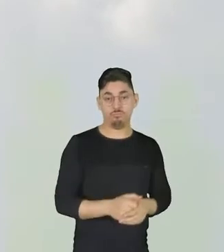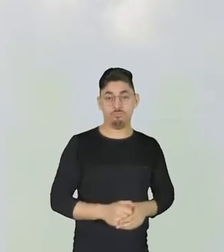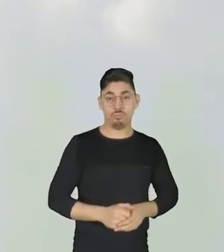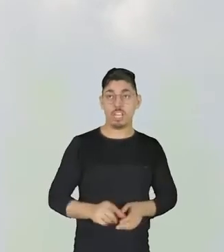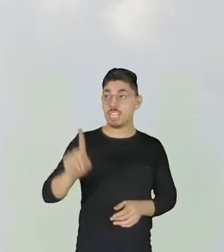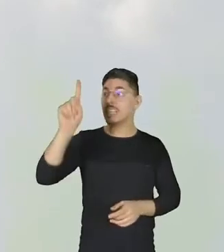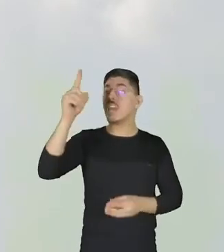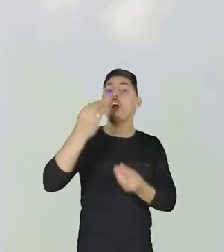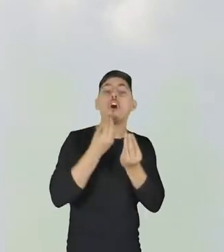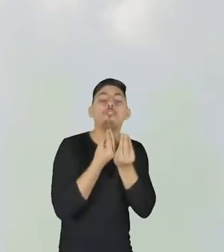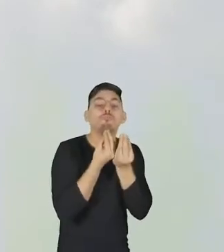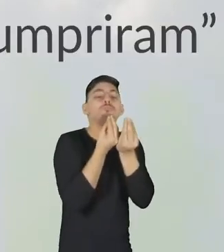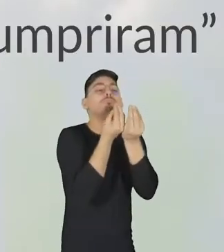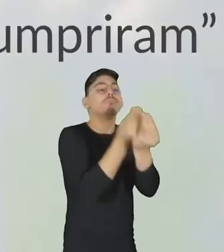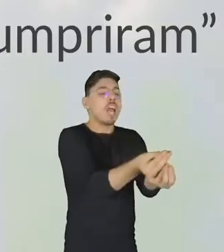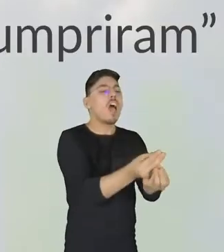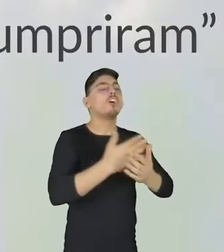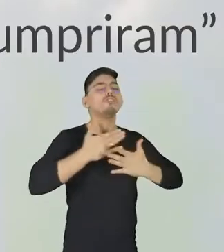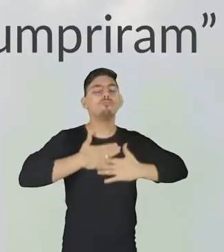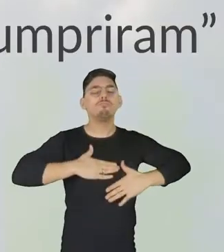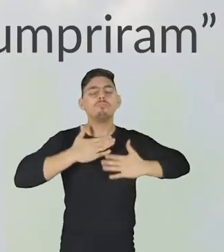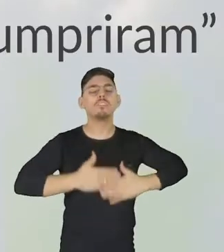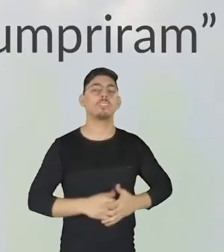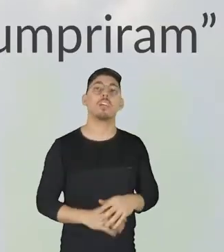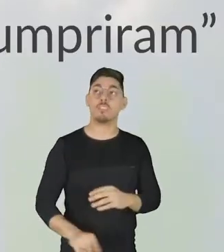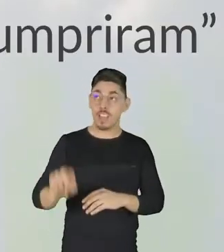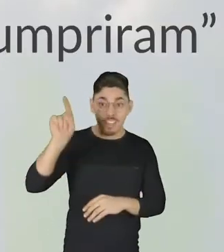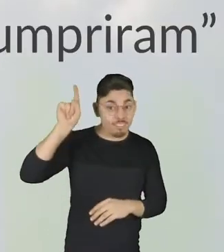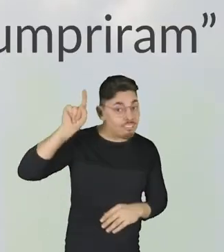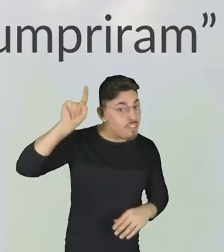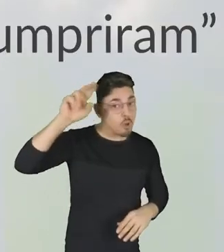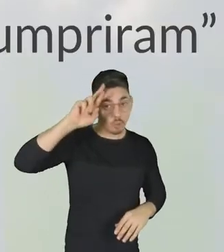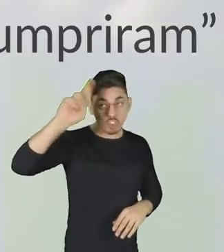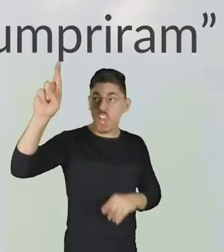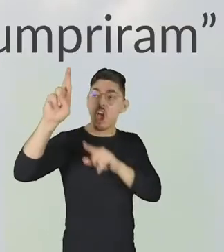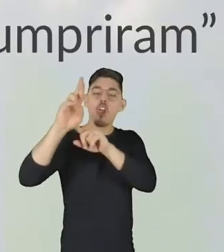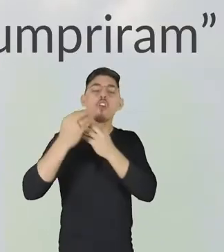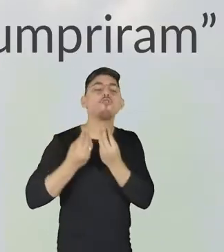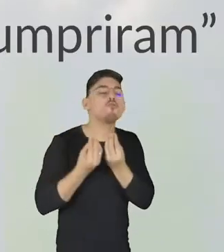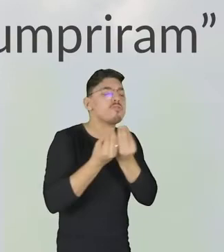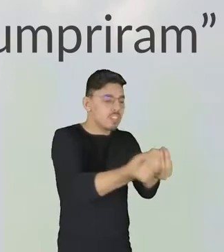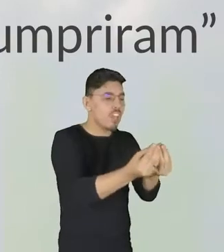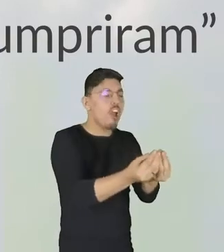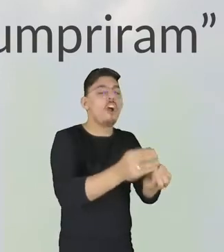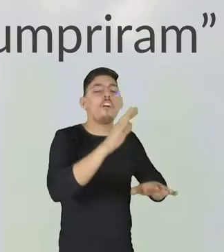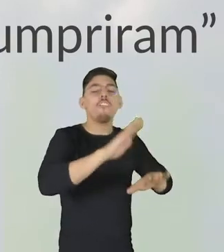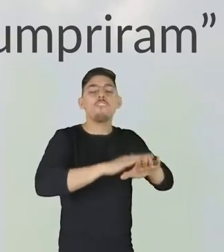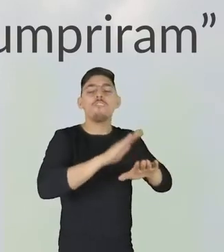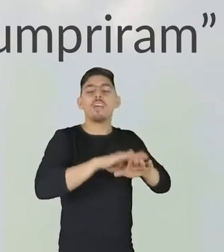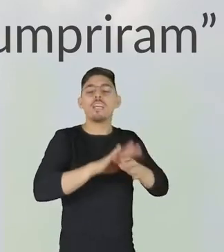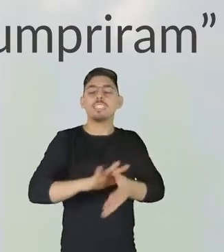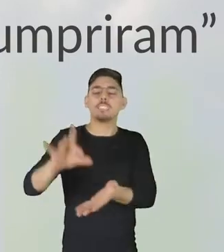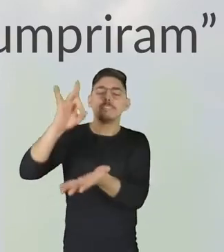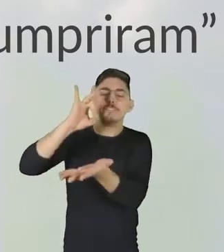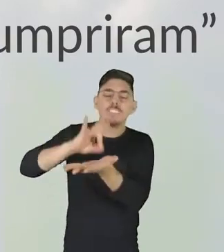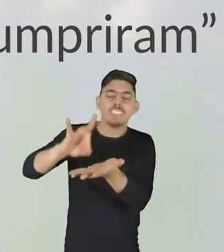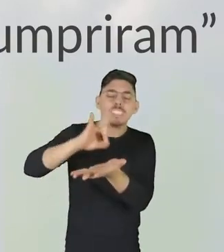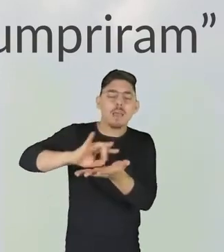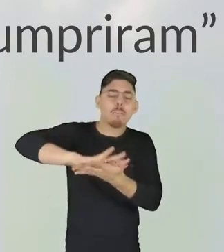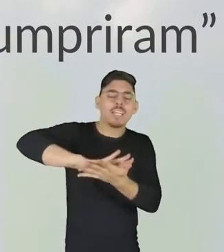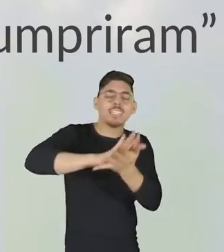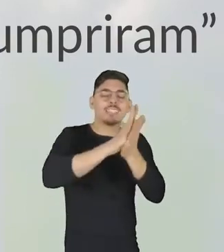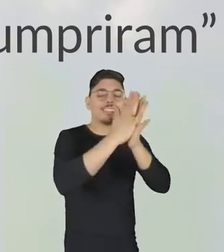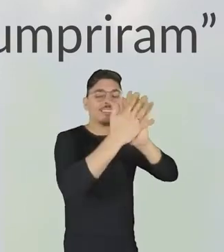lhes concedeu descanso. O Senhor entregou a todos eles em suas mãos. Todas